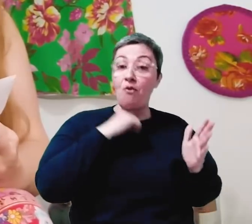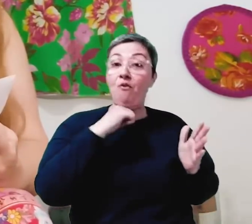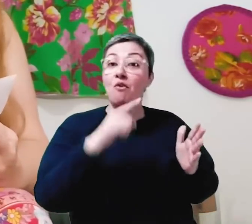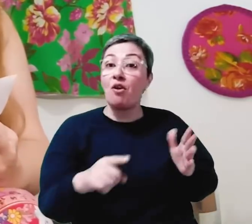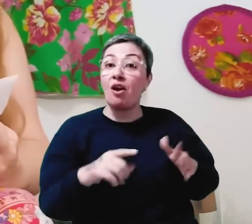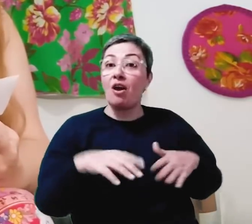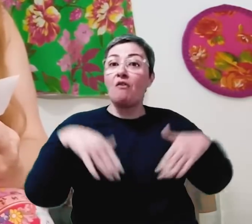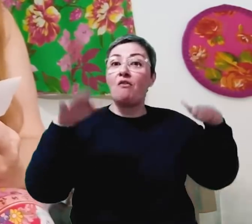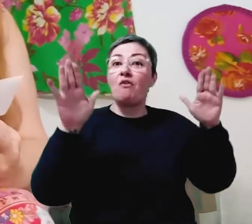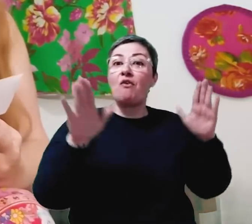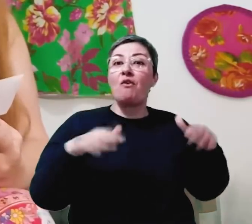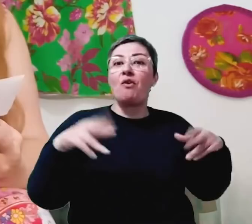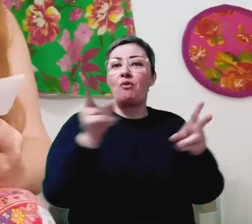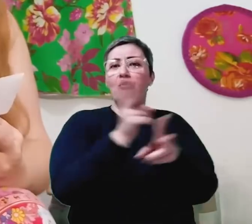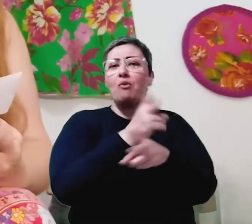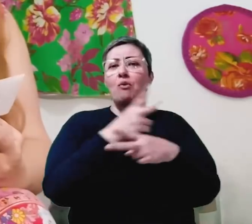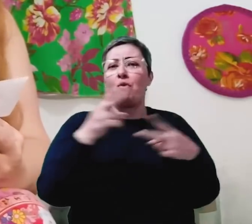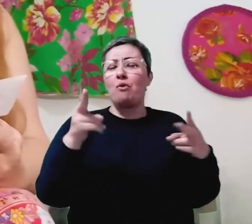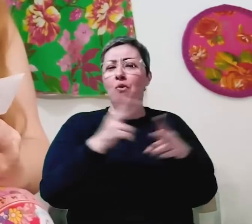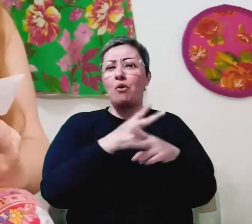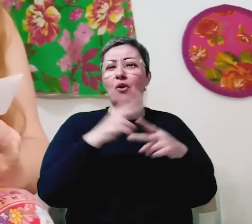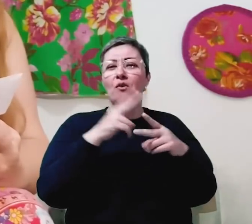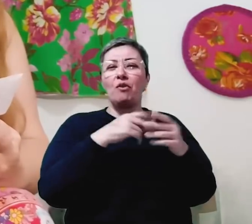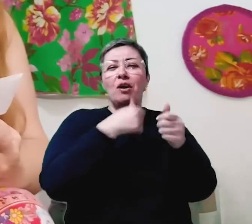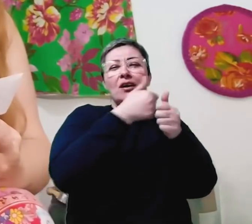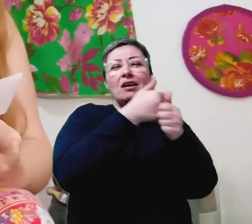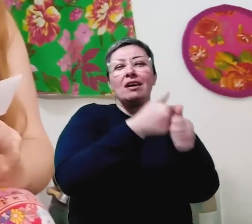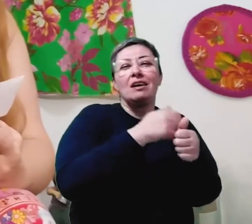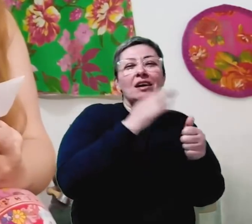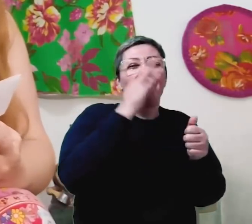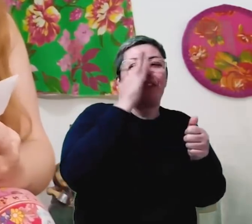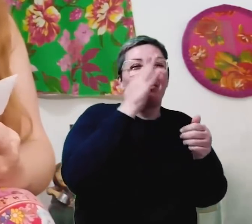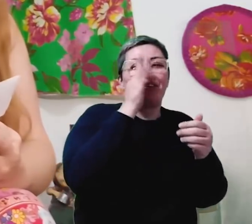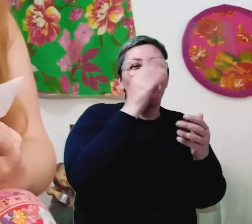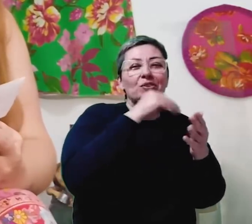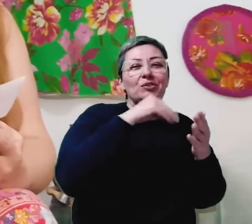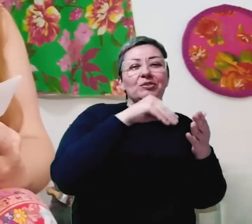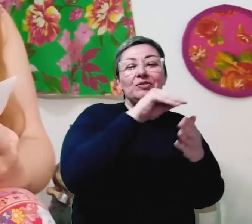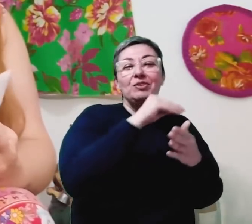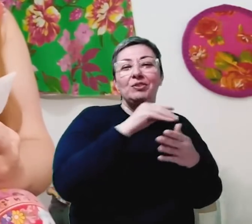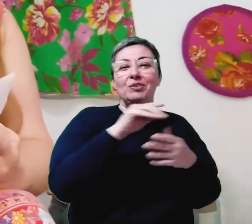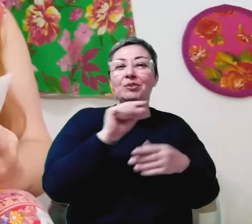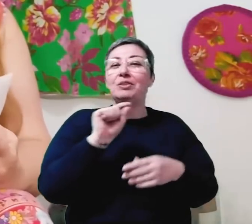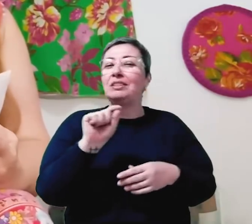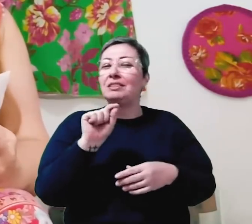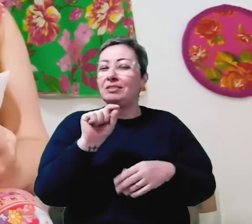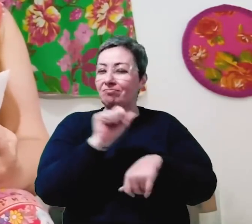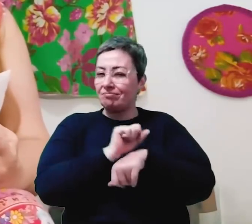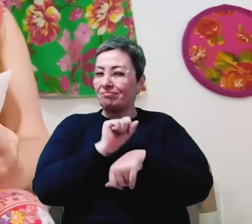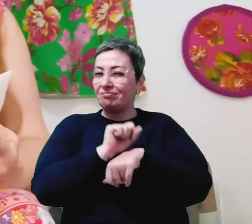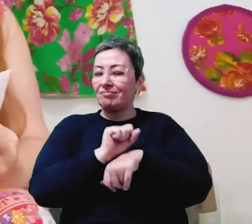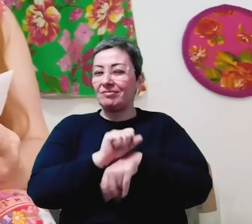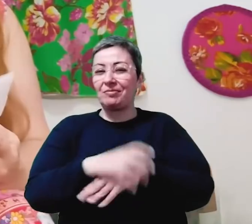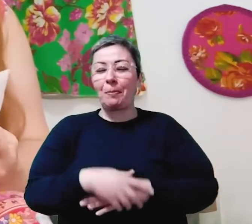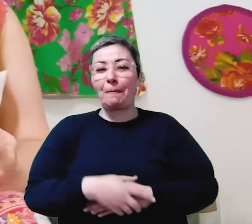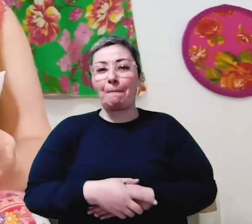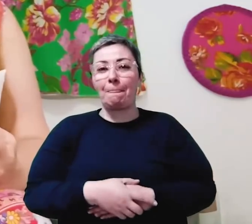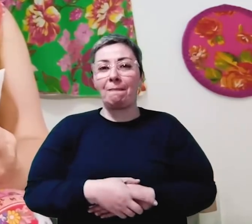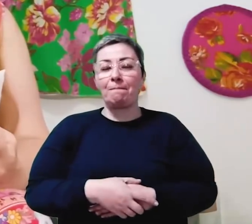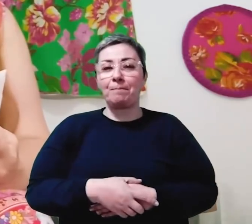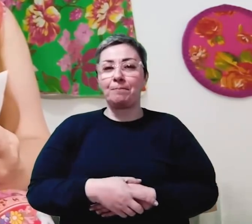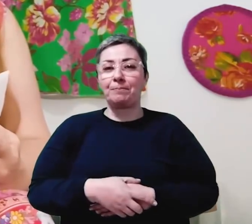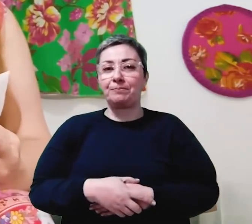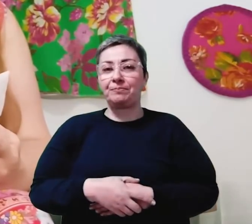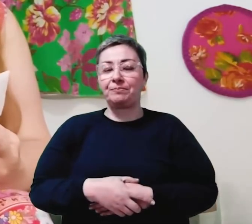ninguém pintou. Voa pelo vento. Só vive beijando a flor. Um tempinho